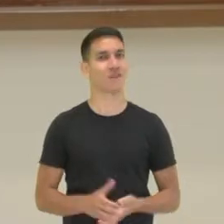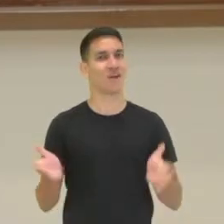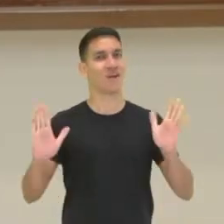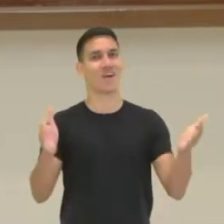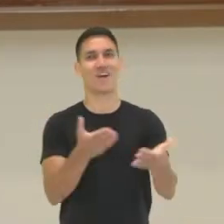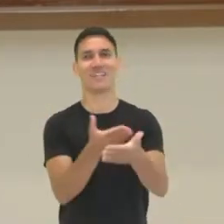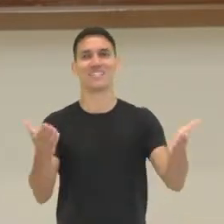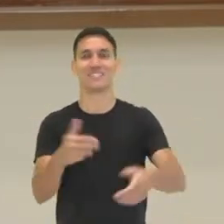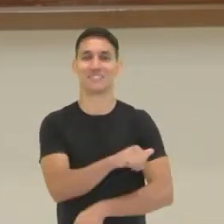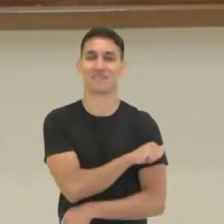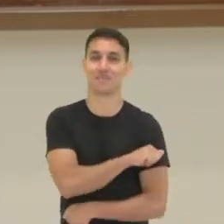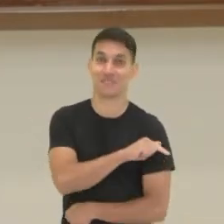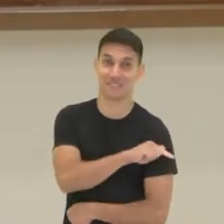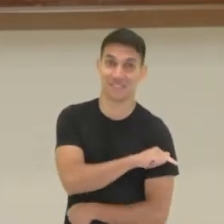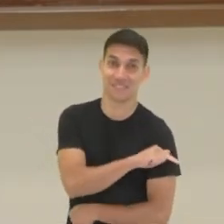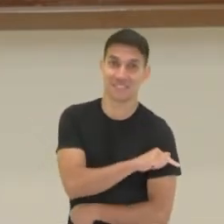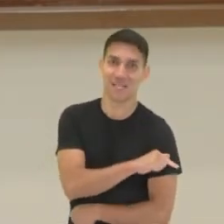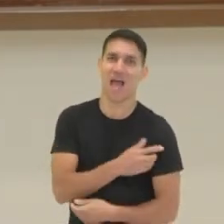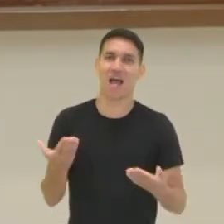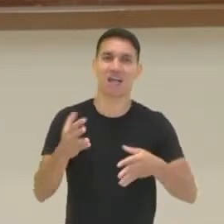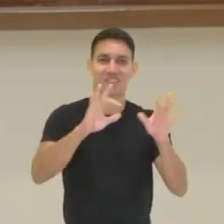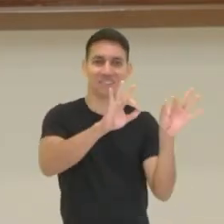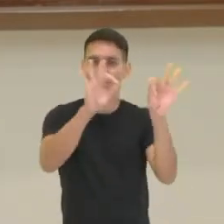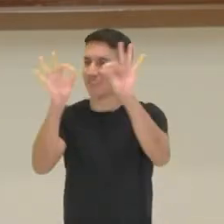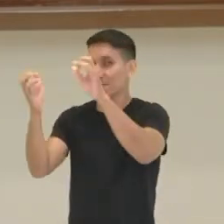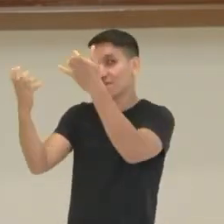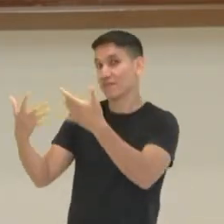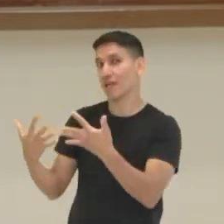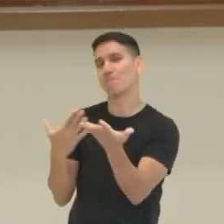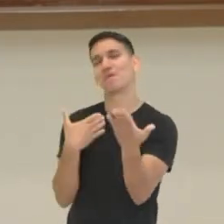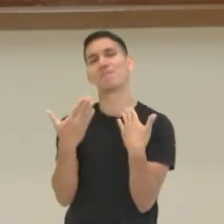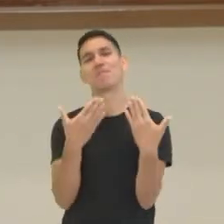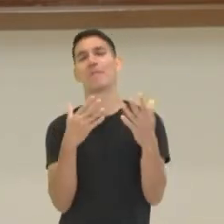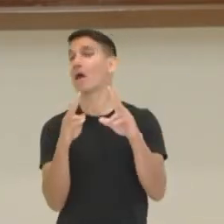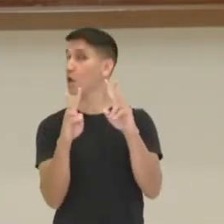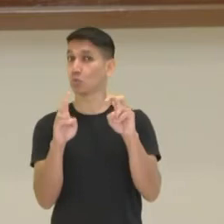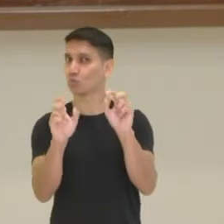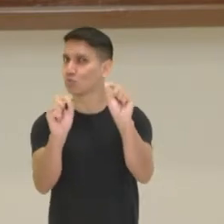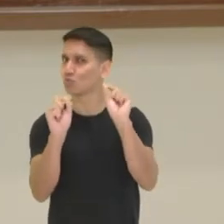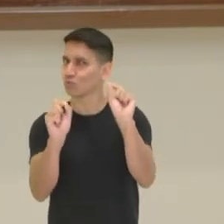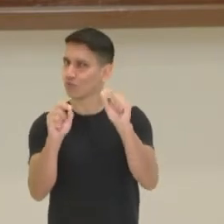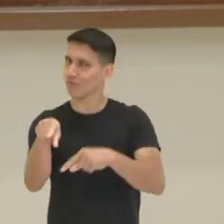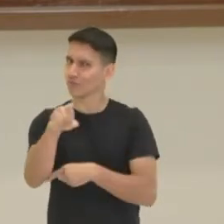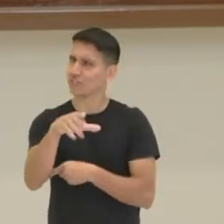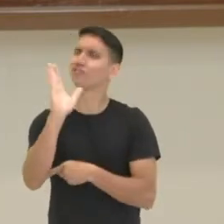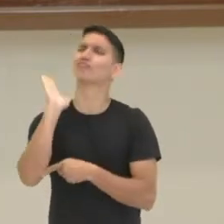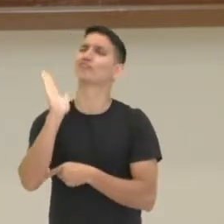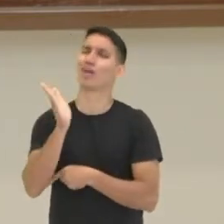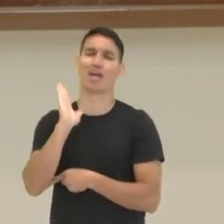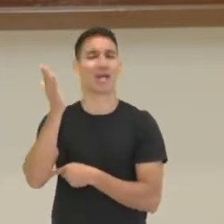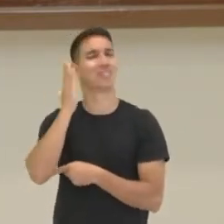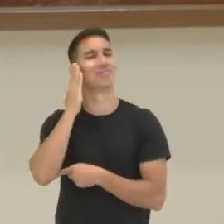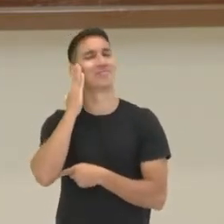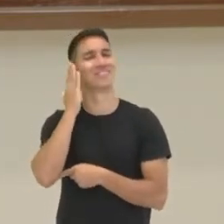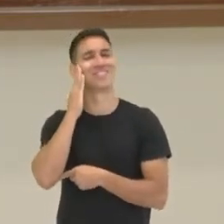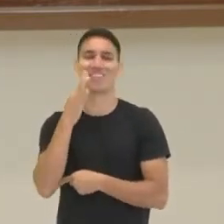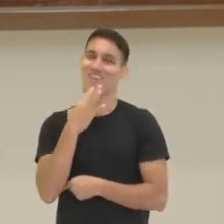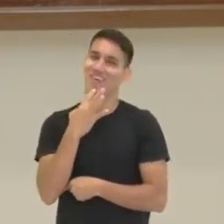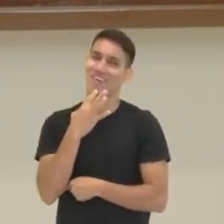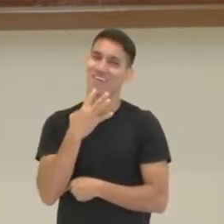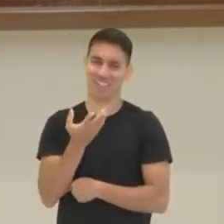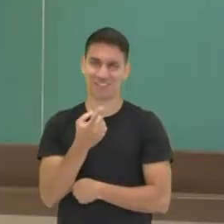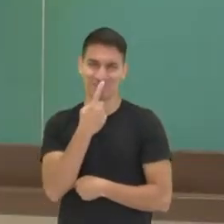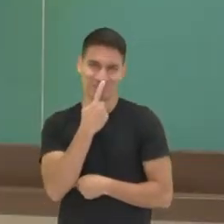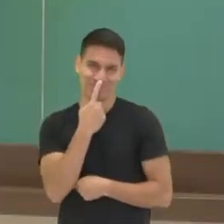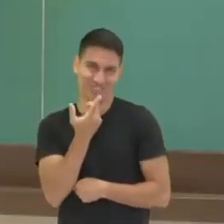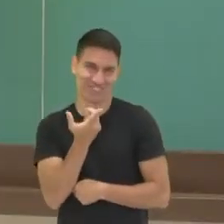Olá, estudantes do 7º ano. Neste vídeo vamos conversar sobre um assunto que vocês já têm bastante familiaridade. Vamos